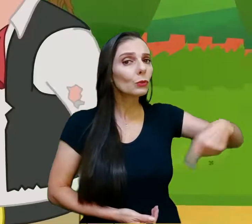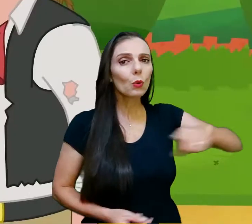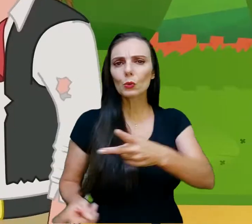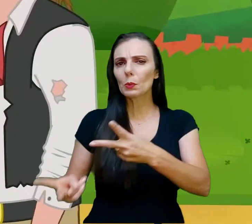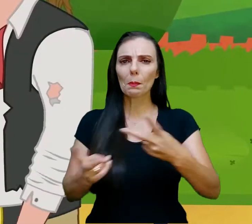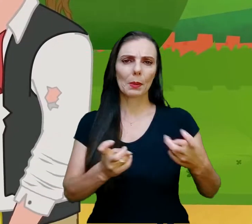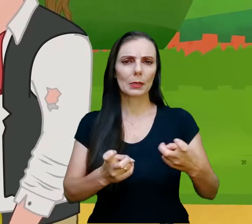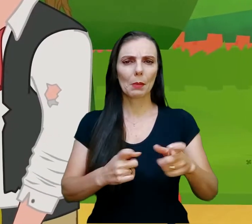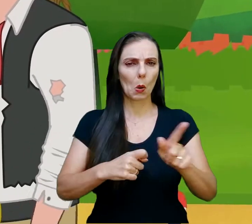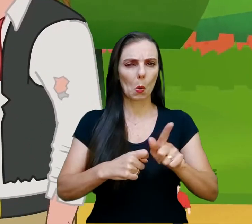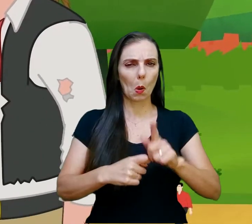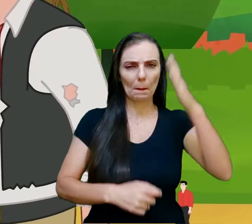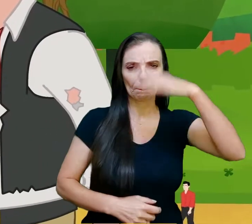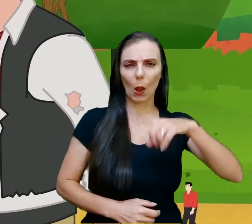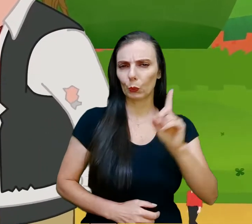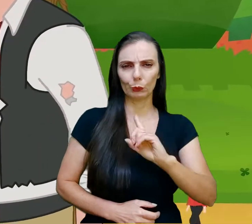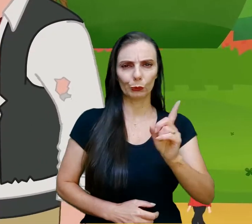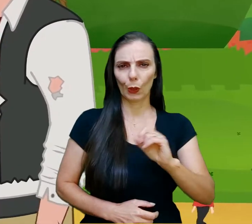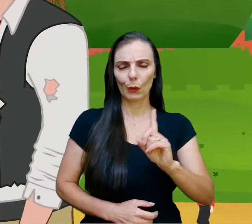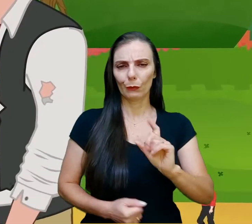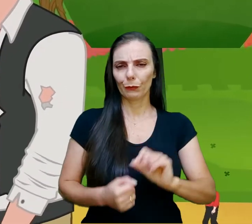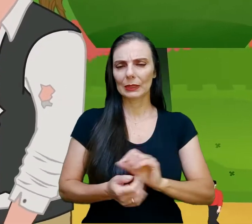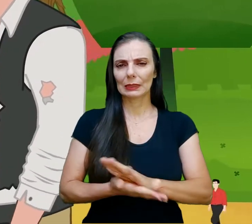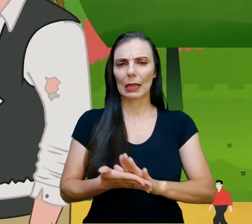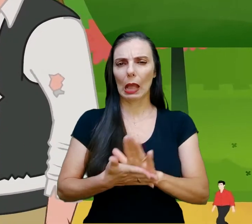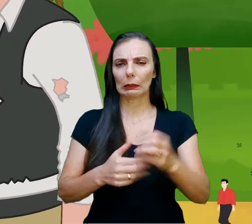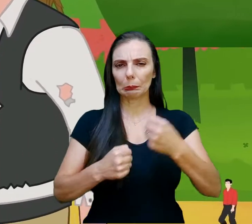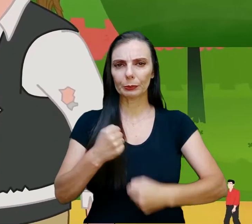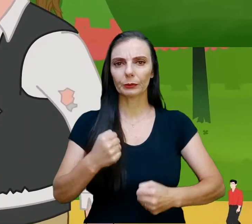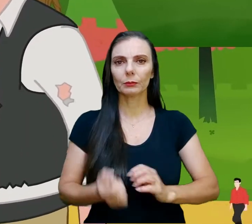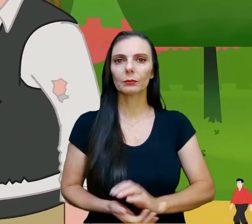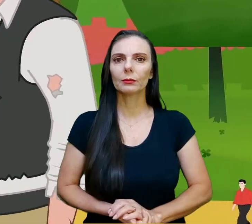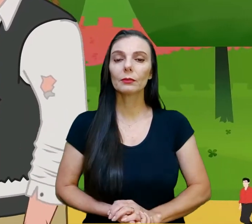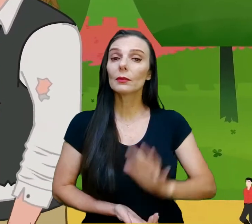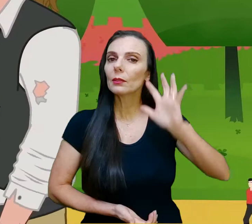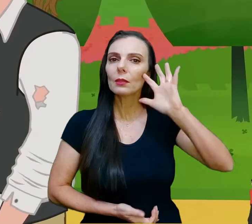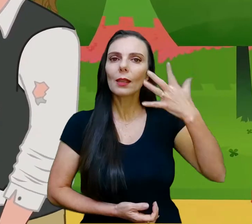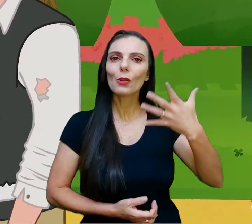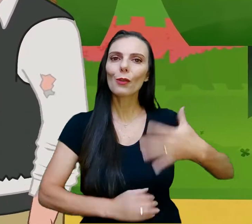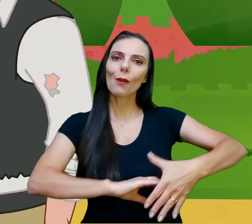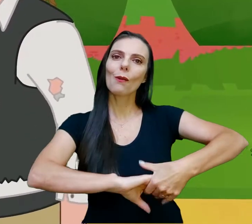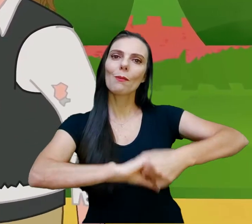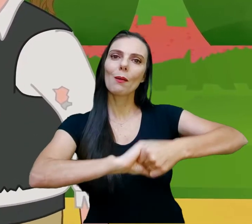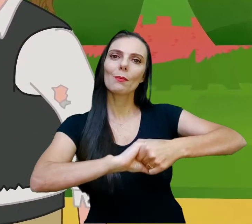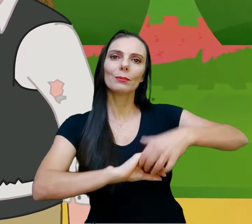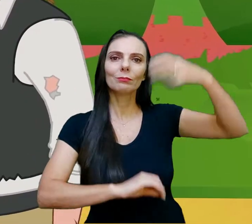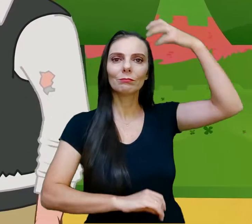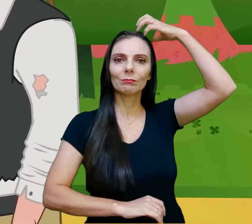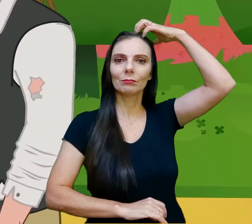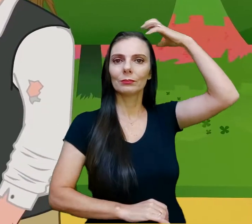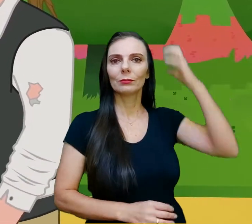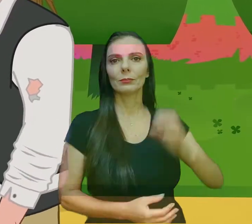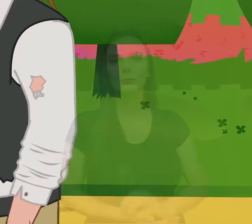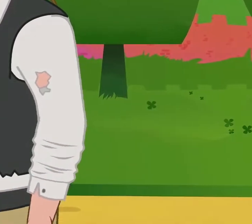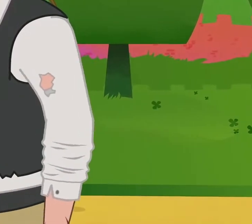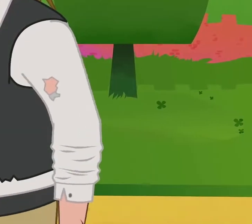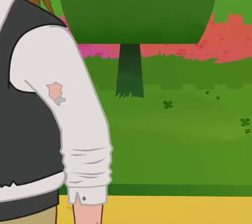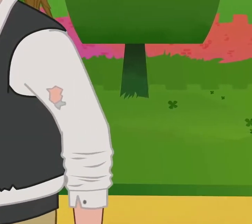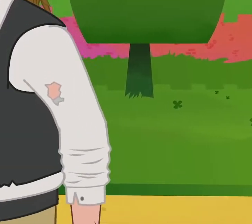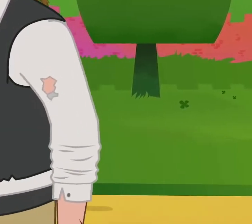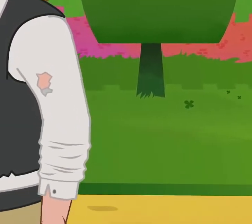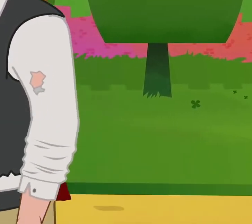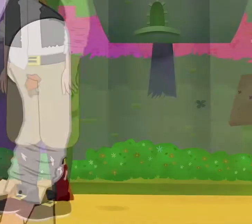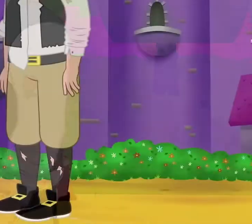Vendo que Gulliver não queria prejudicá-los, machucá-los, nem nada disso, eles decidiram apresentá-lo ao rei deles.